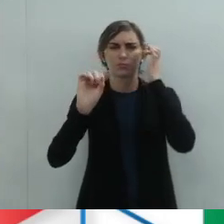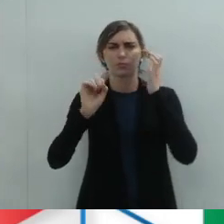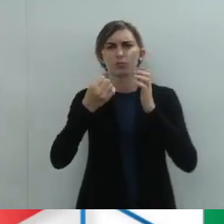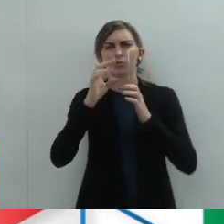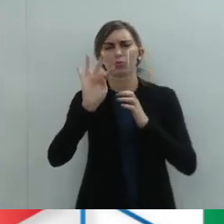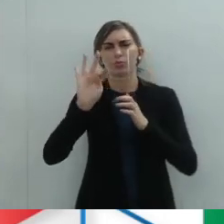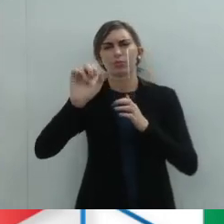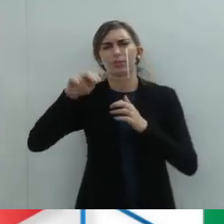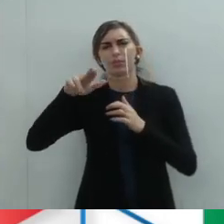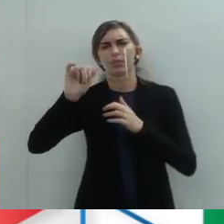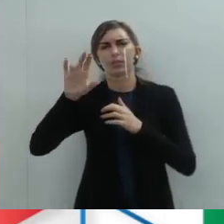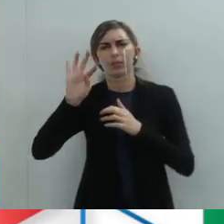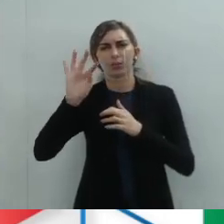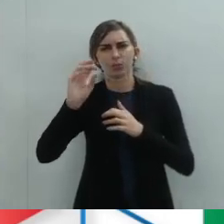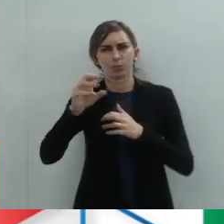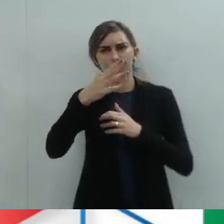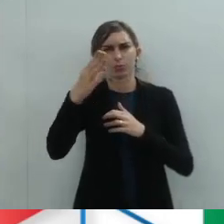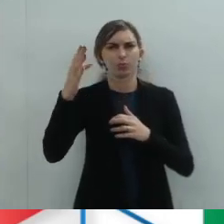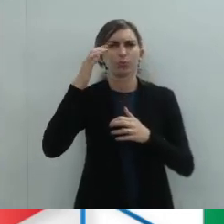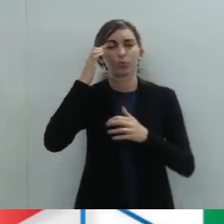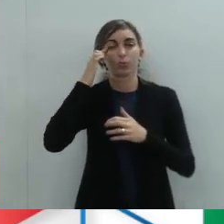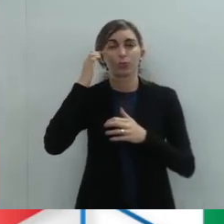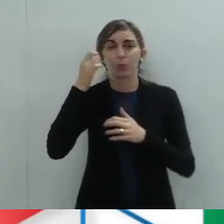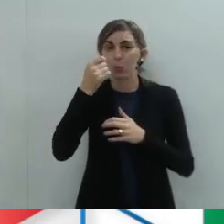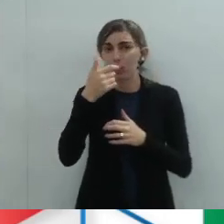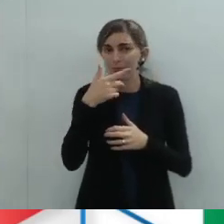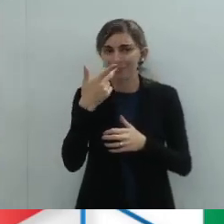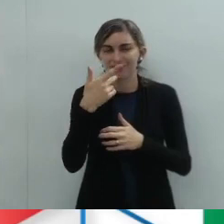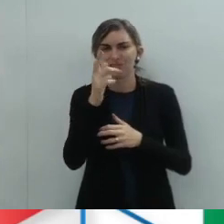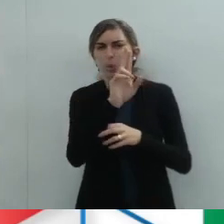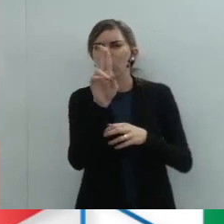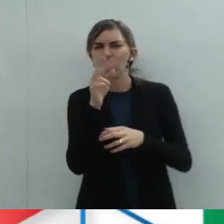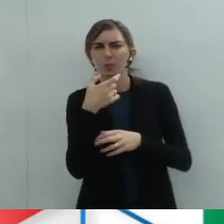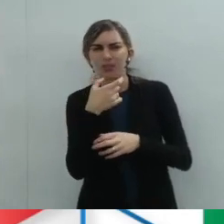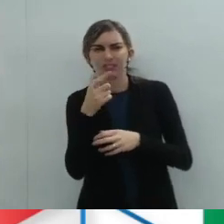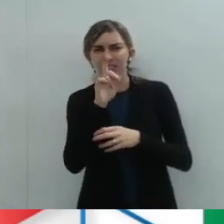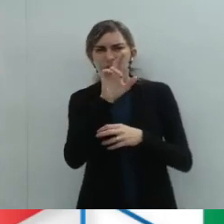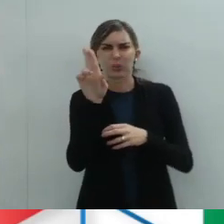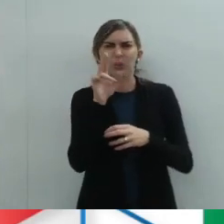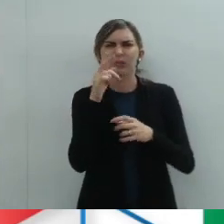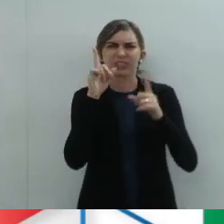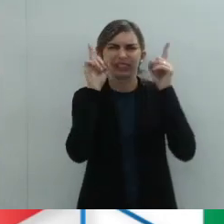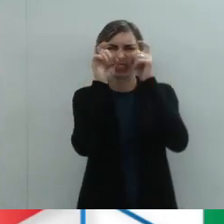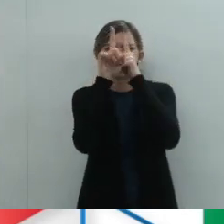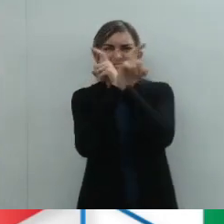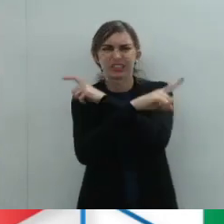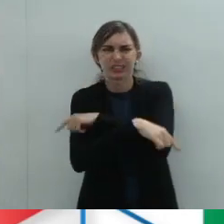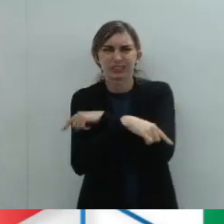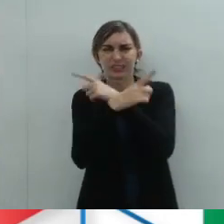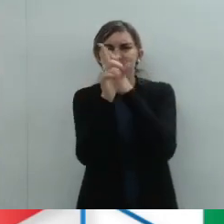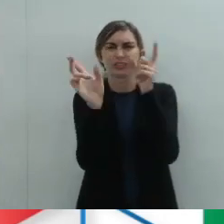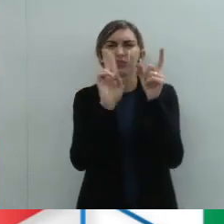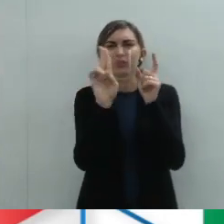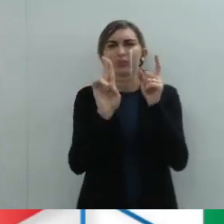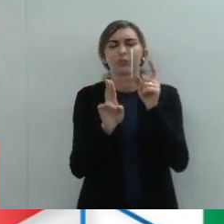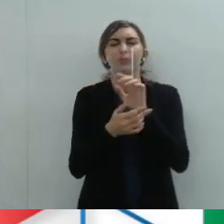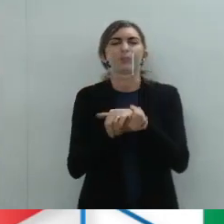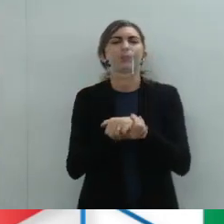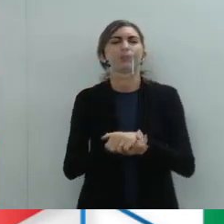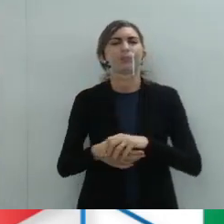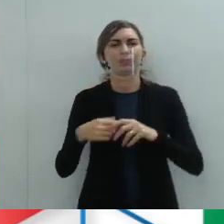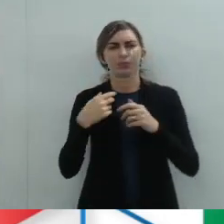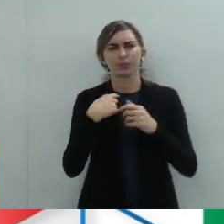Sultanato de Kiwa, quase que não sai, mas vamos lá. Do século X ao século XIII, o território era habitado